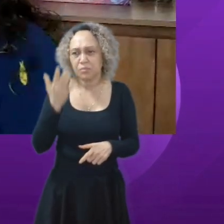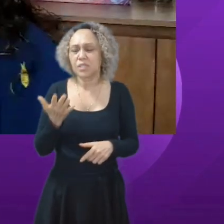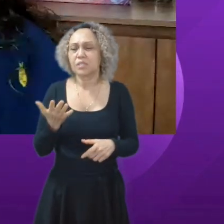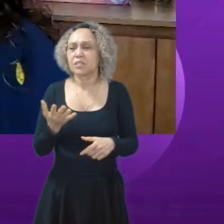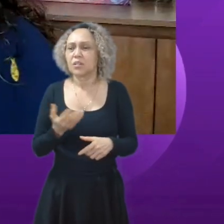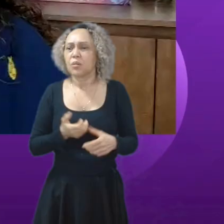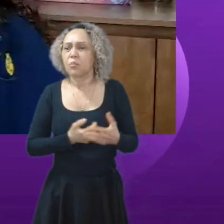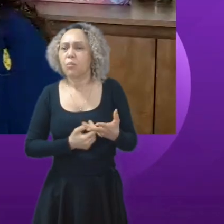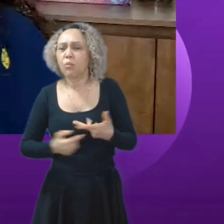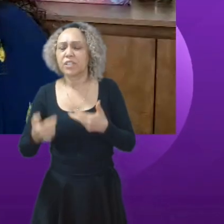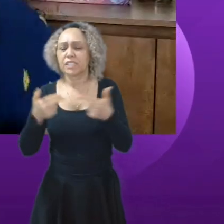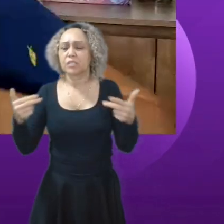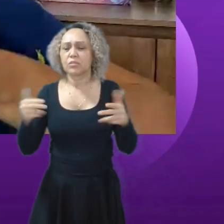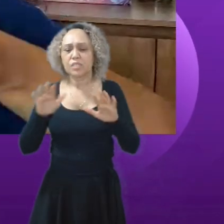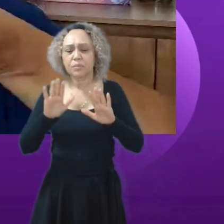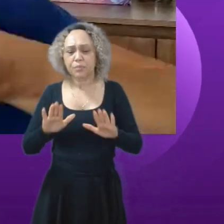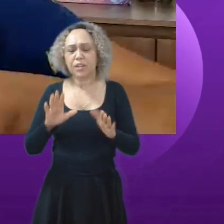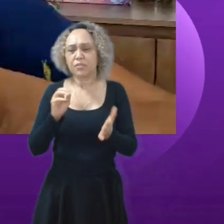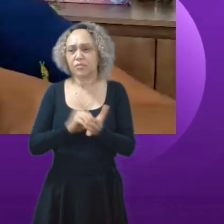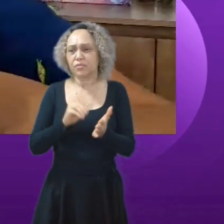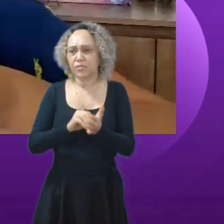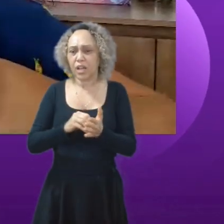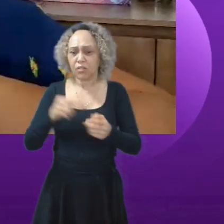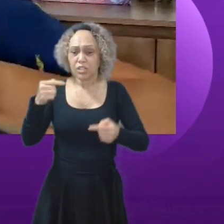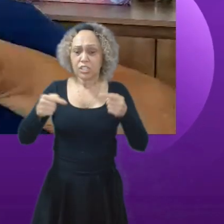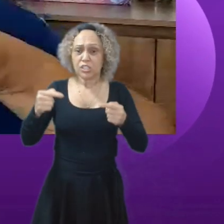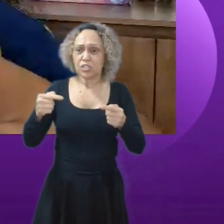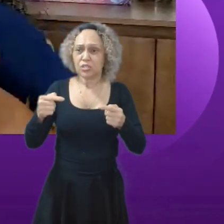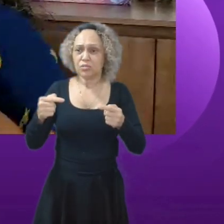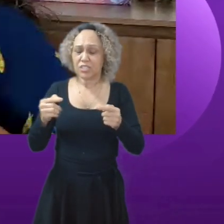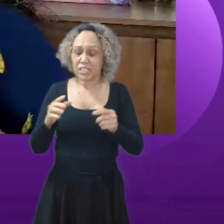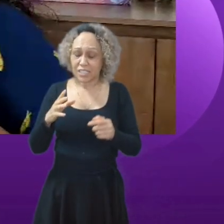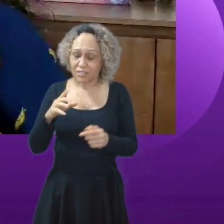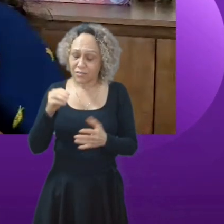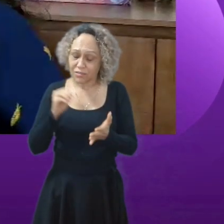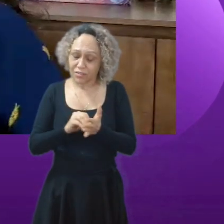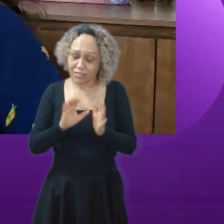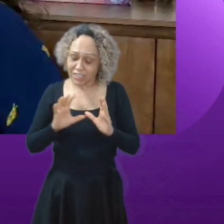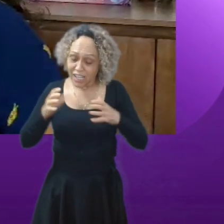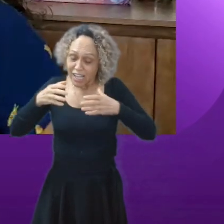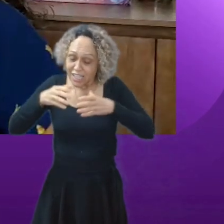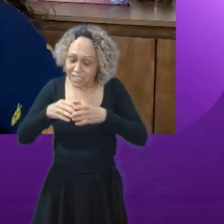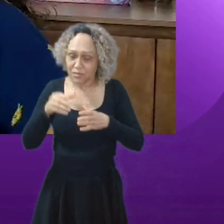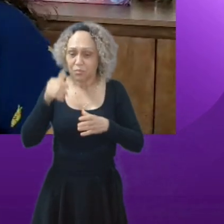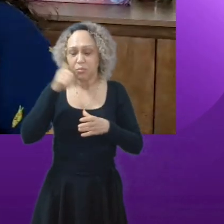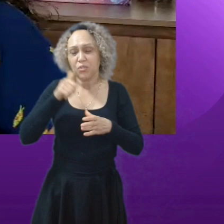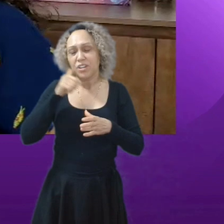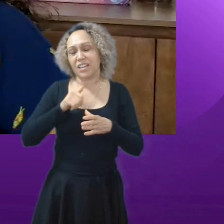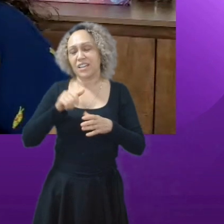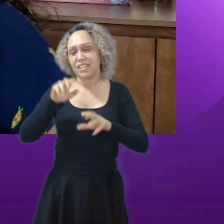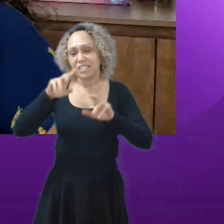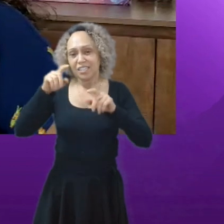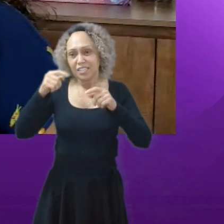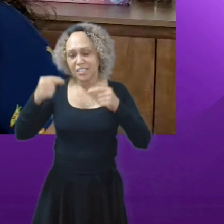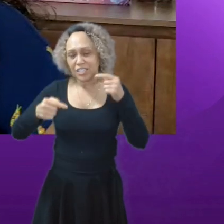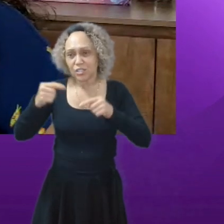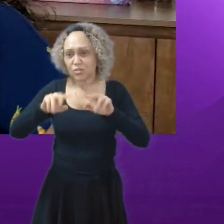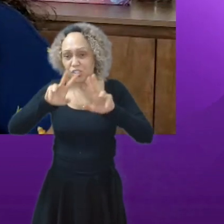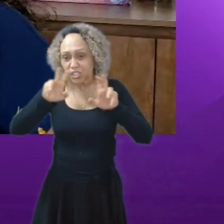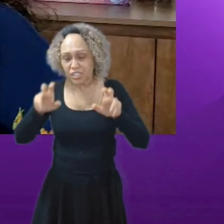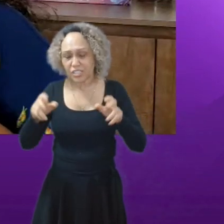entre mulheres. Me falta ter grupo de mulheres pensantes sobre isso. Então,